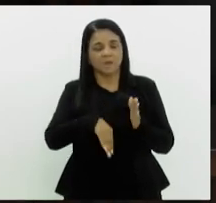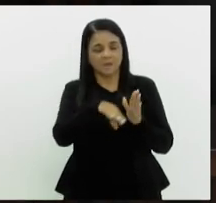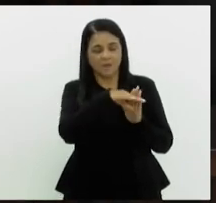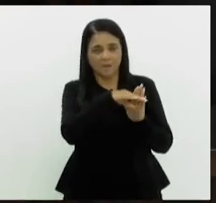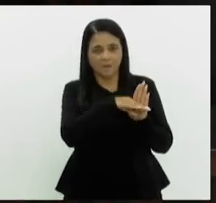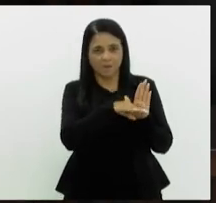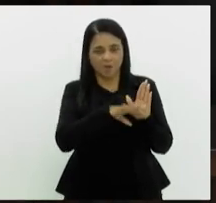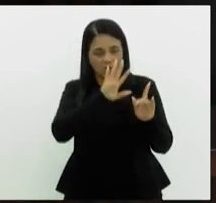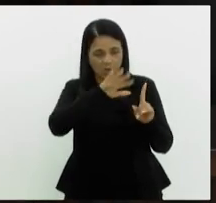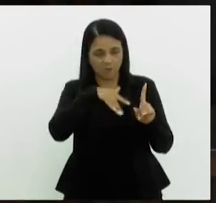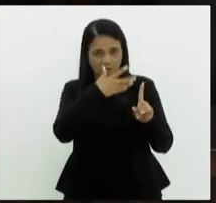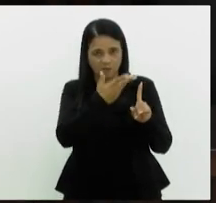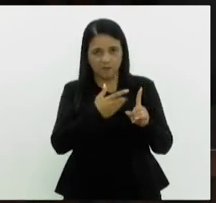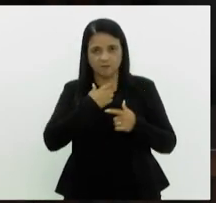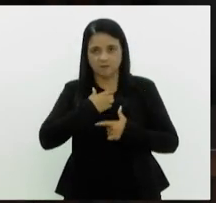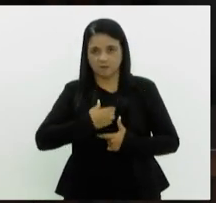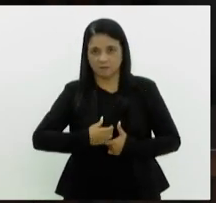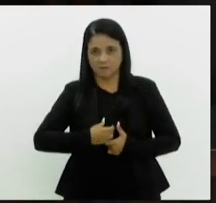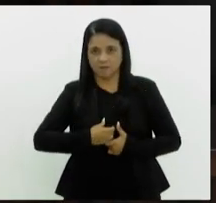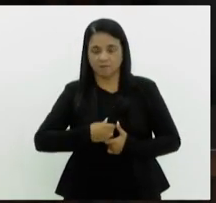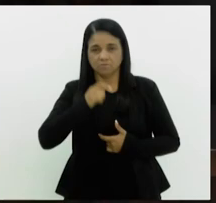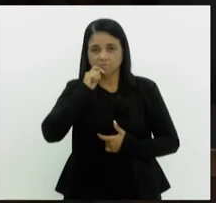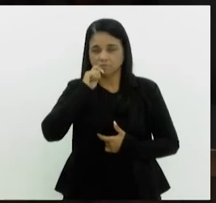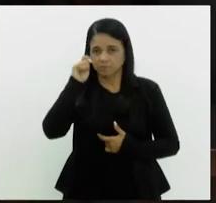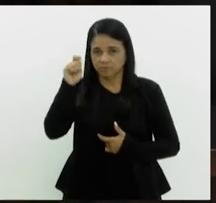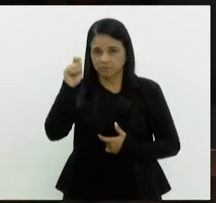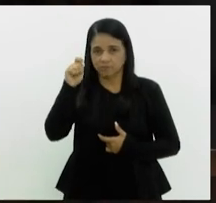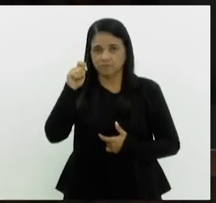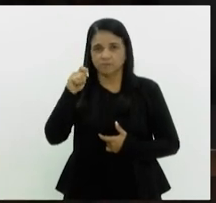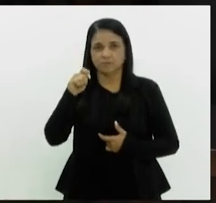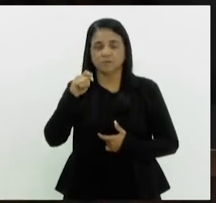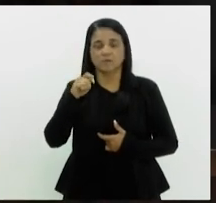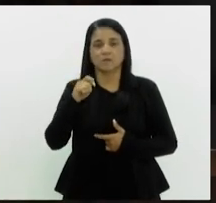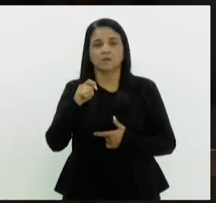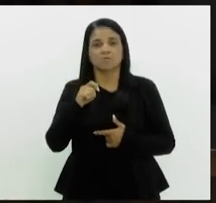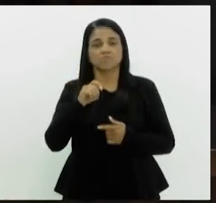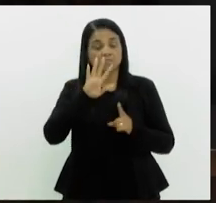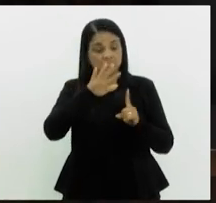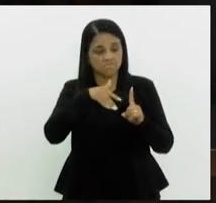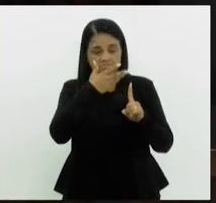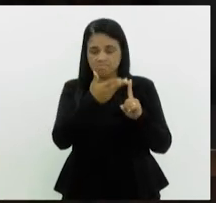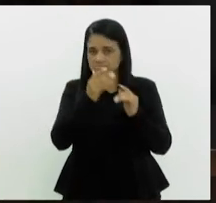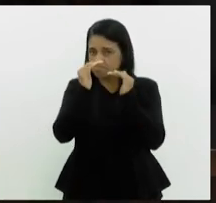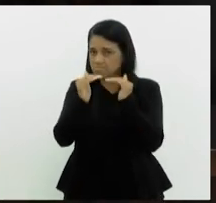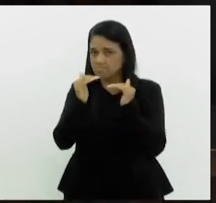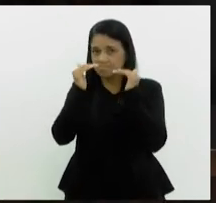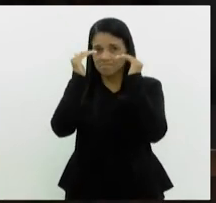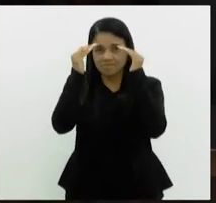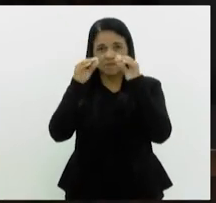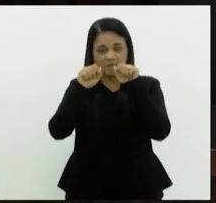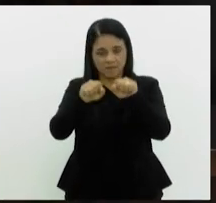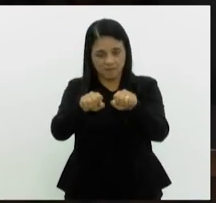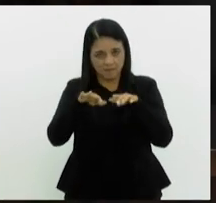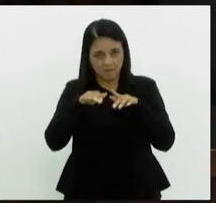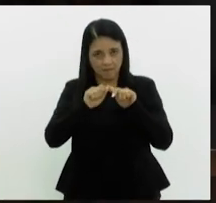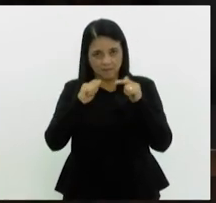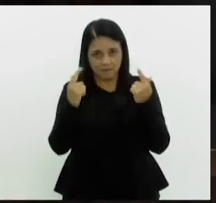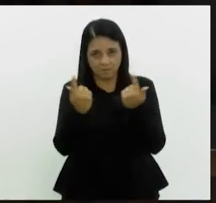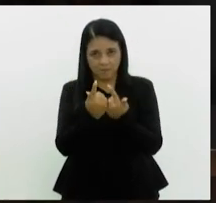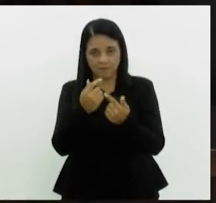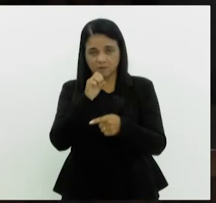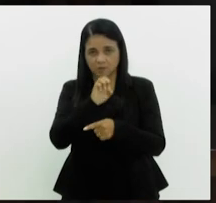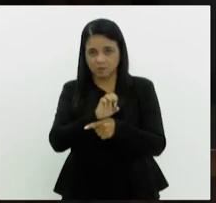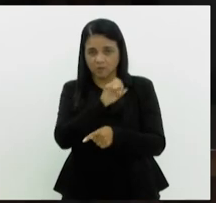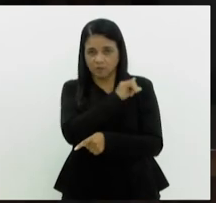homenagem da entrega da medalha Tiradentes, a maior honraria da Assembleia Legislativa do Estado do